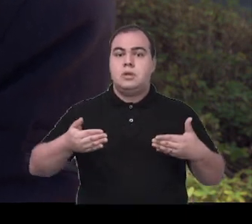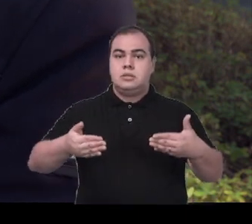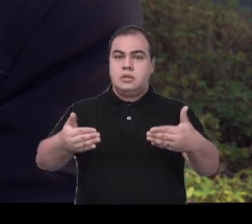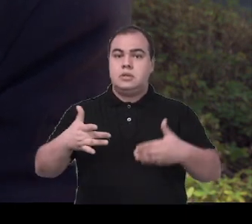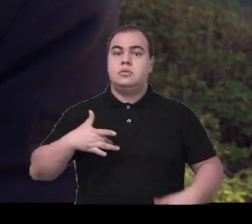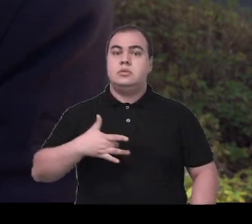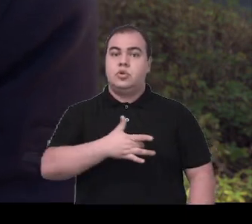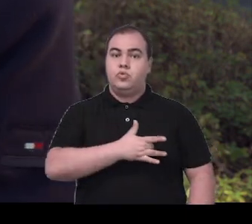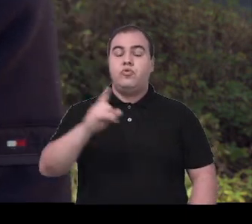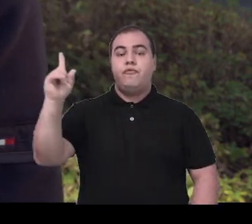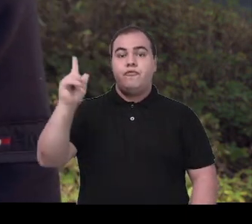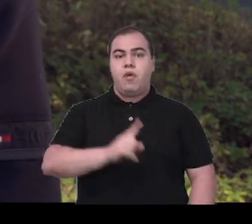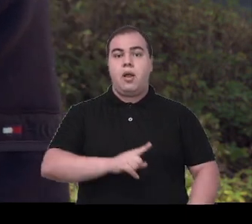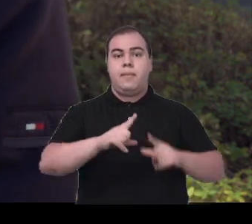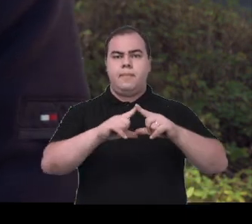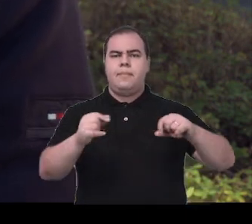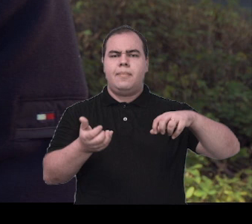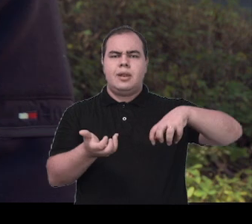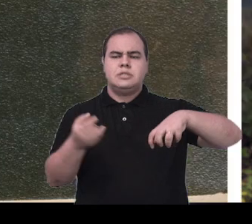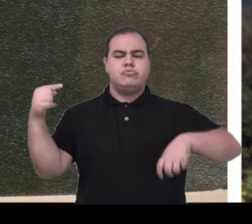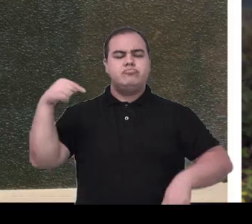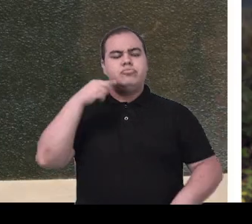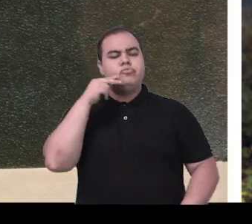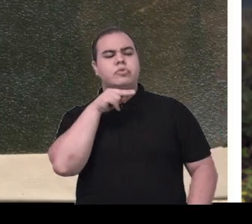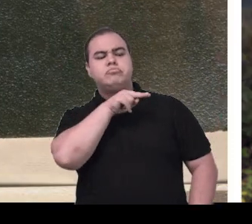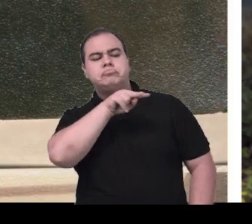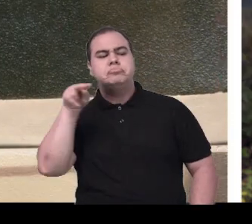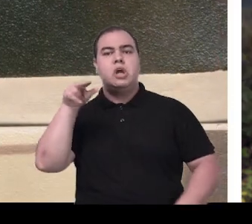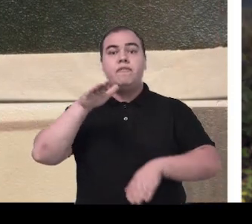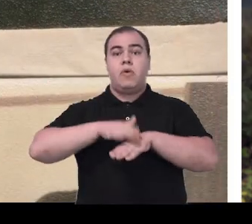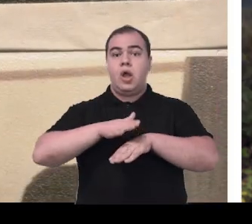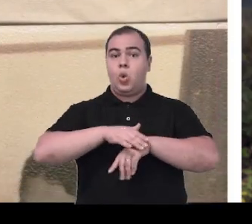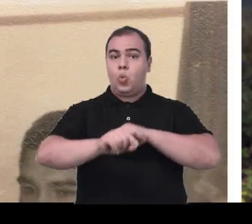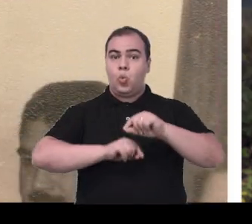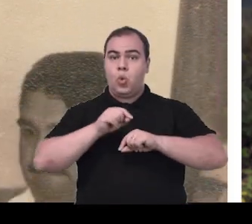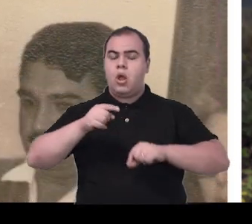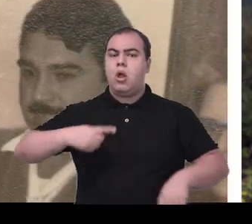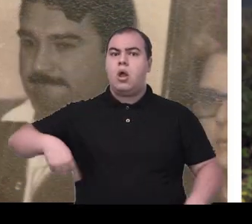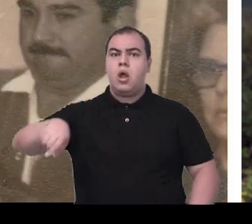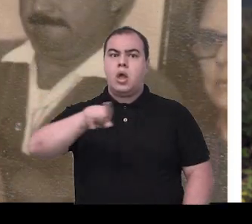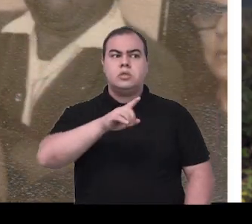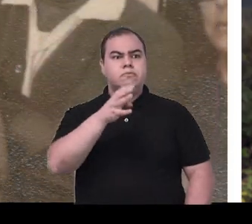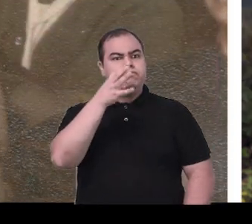Saúde, vieram da Brasília para ver do que a gente estava fazendo aqui. E ficaram